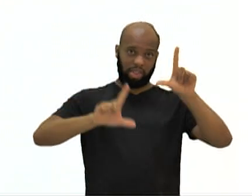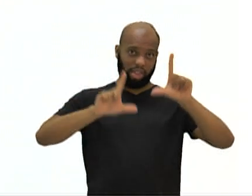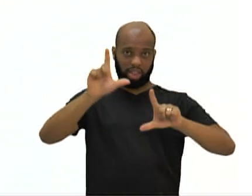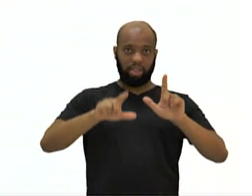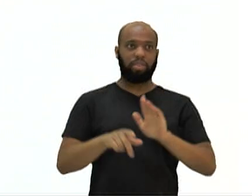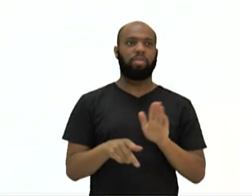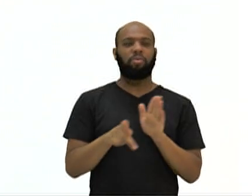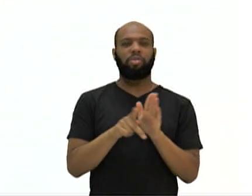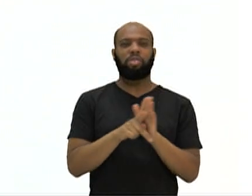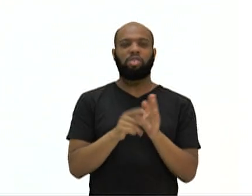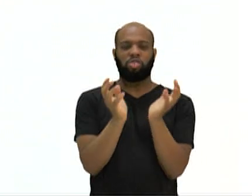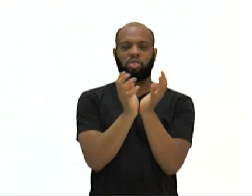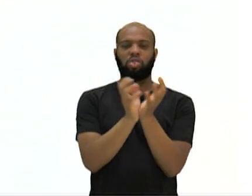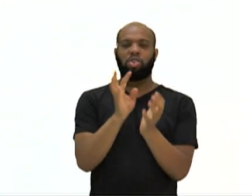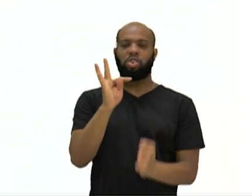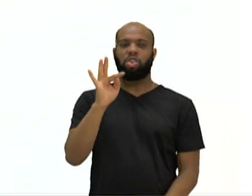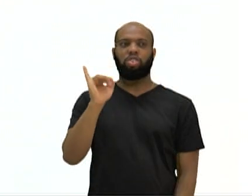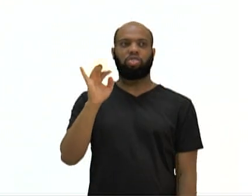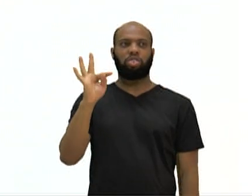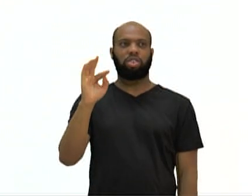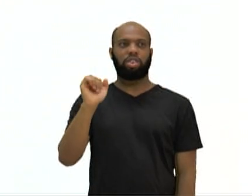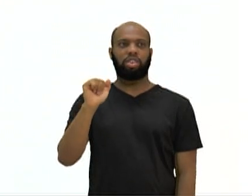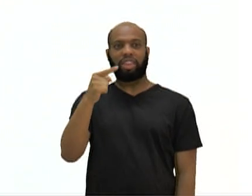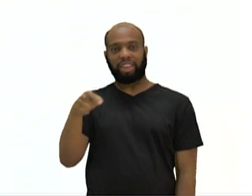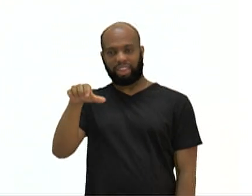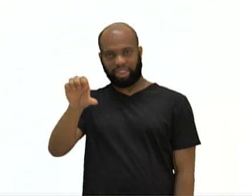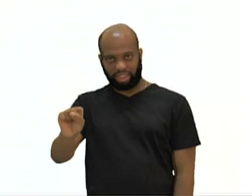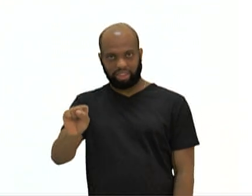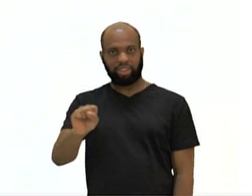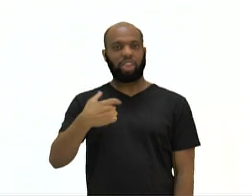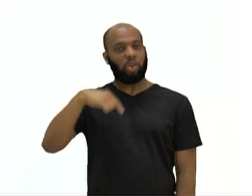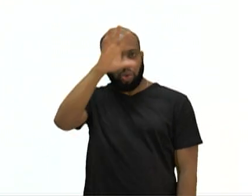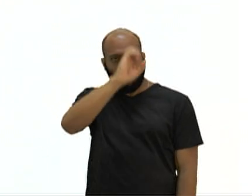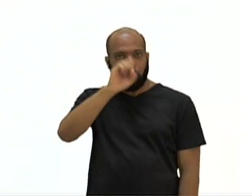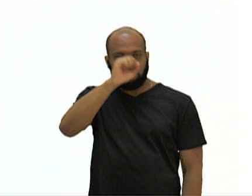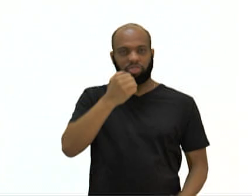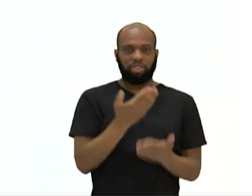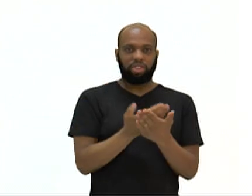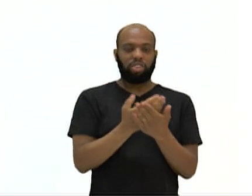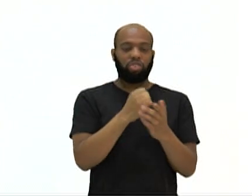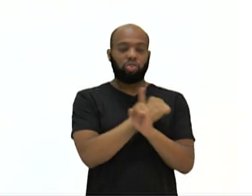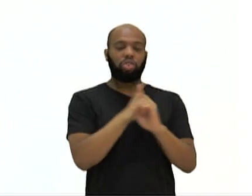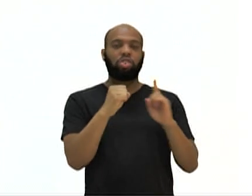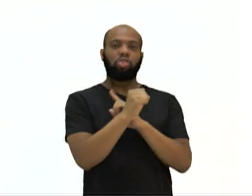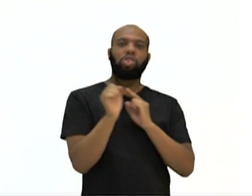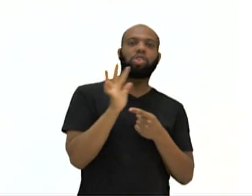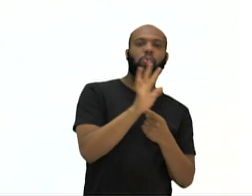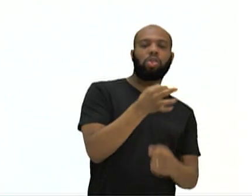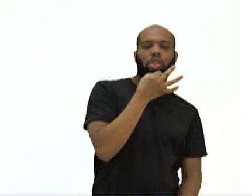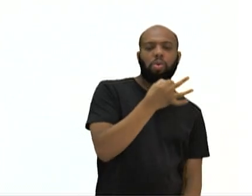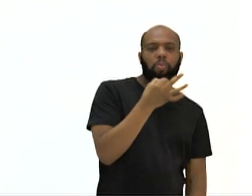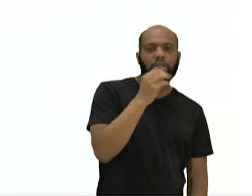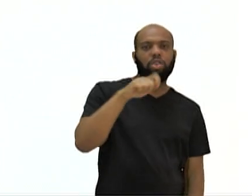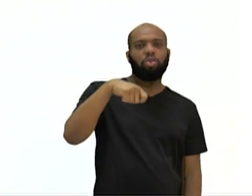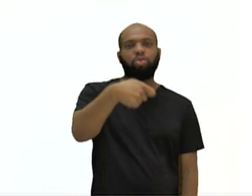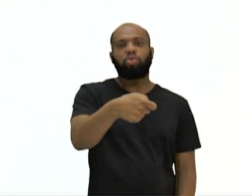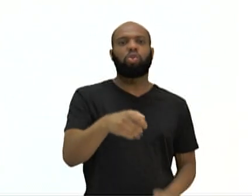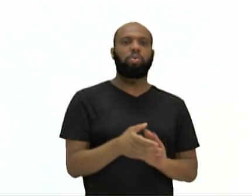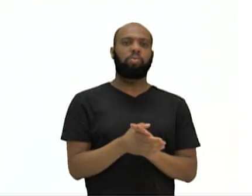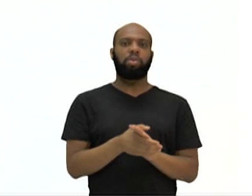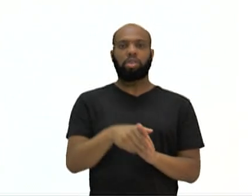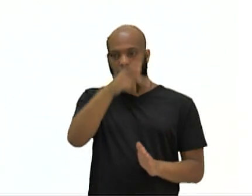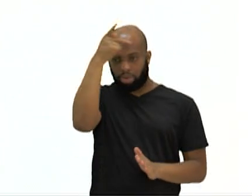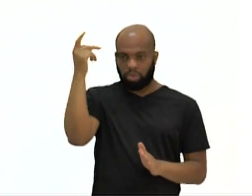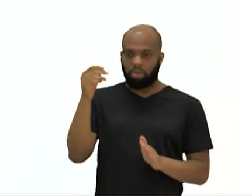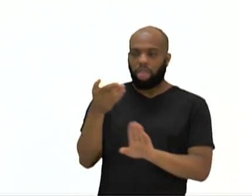seu tempo, não era nem do meu, mas eu aprendi nas minhas aulas de sociologia, que vai trazer essa perspectiva crítica, né, da alienação por meio do